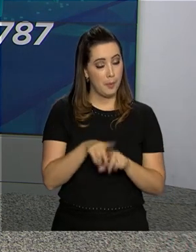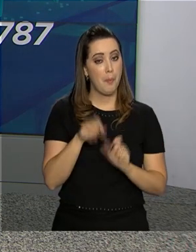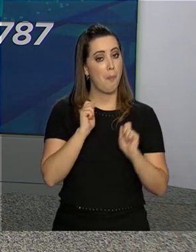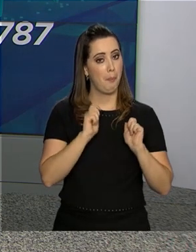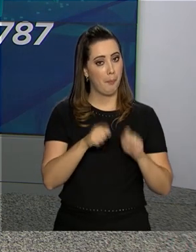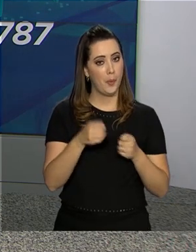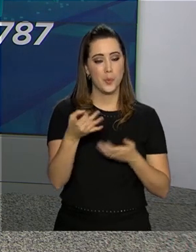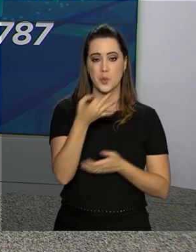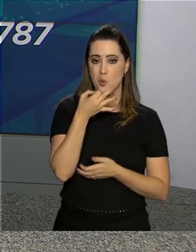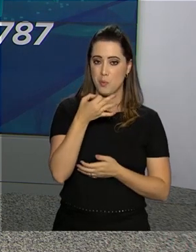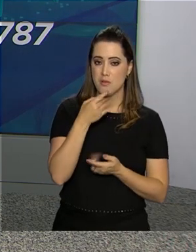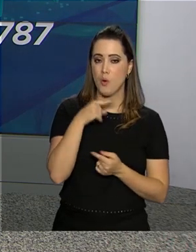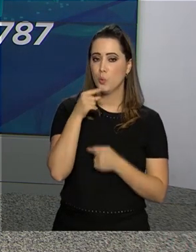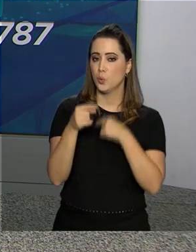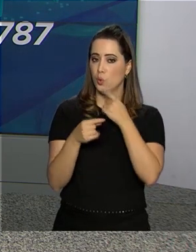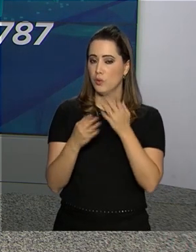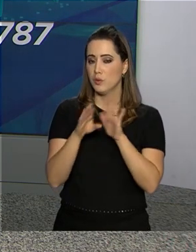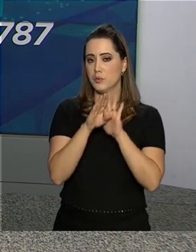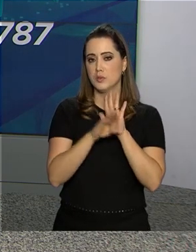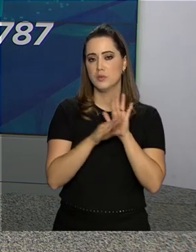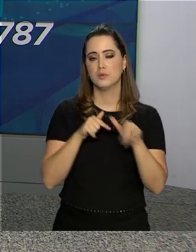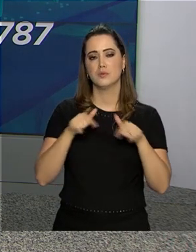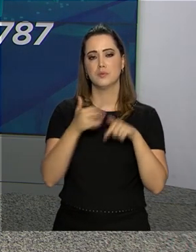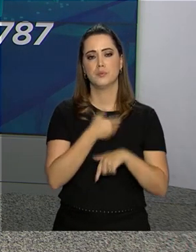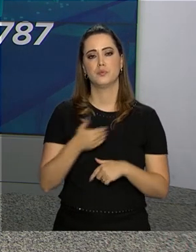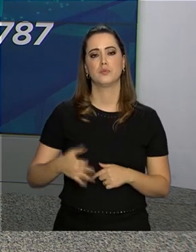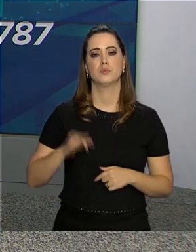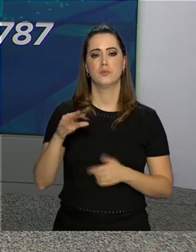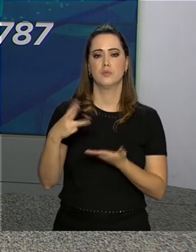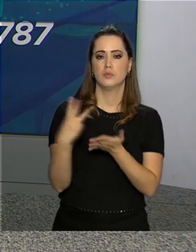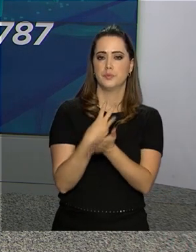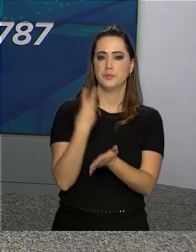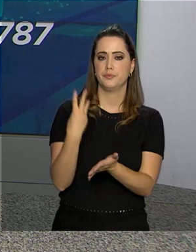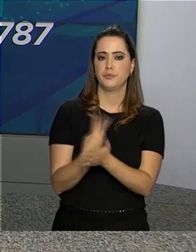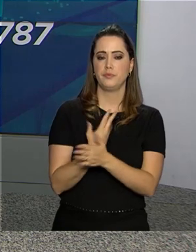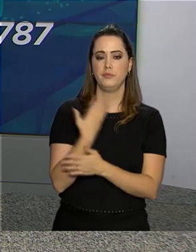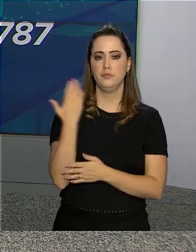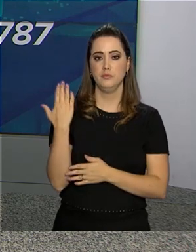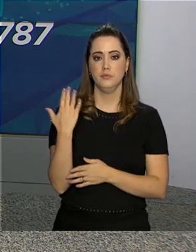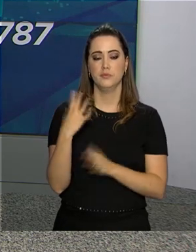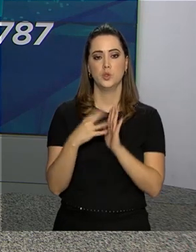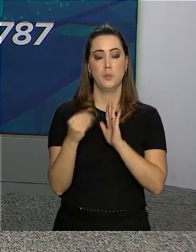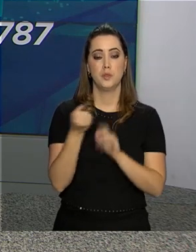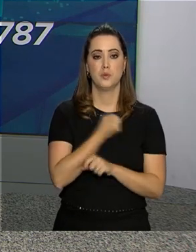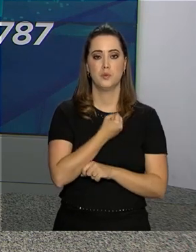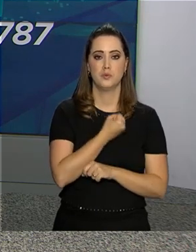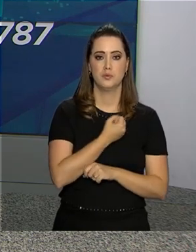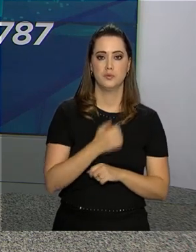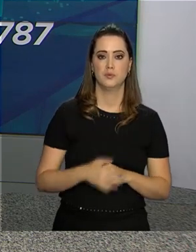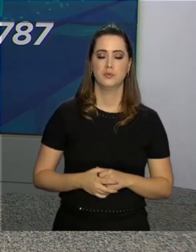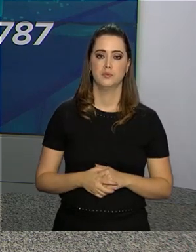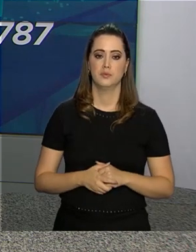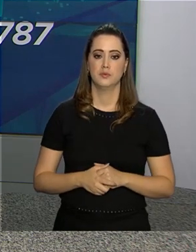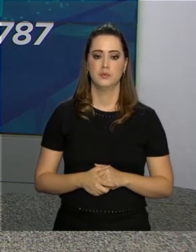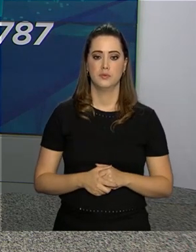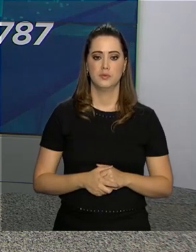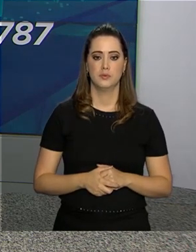sugestões de reportagens e dúvidas sobre programas e ações do governo federal para o nosso WhatsApp. Então, anote aí.